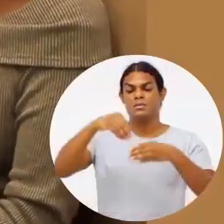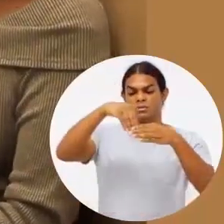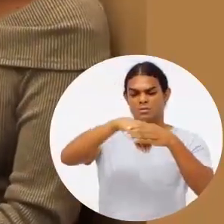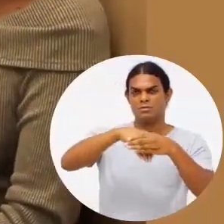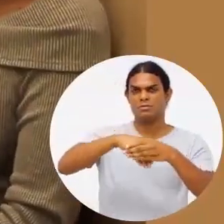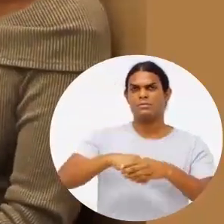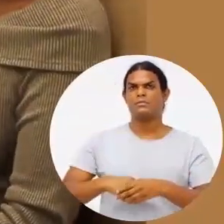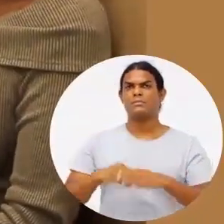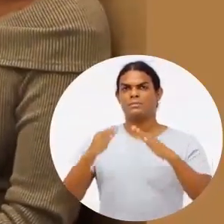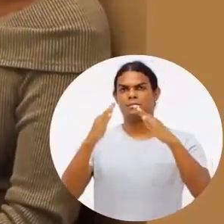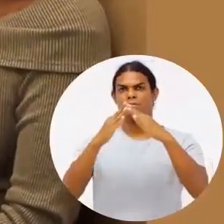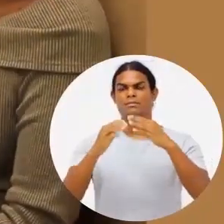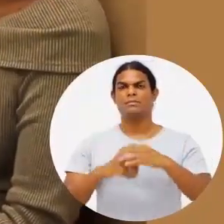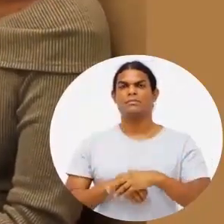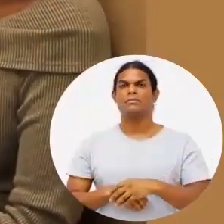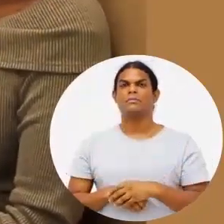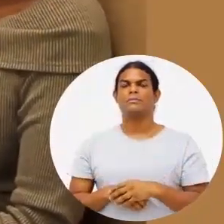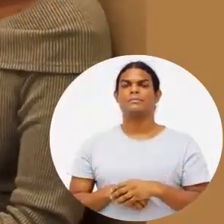interiores? Tá.